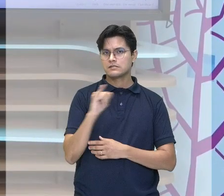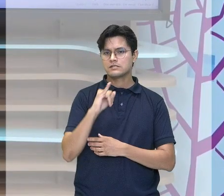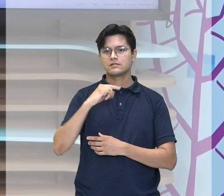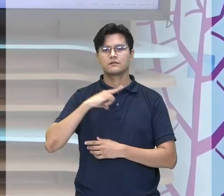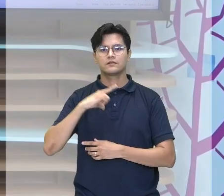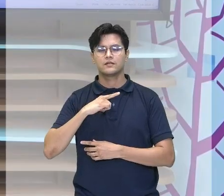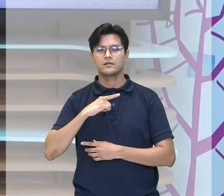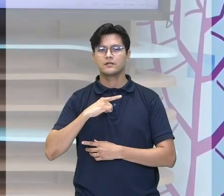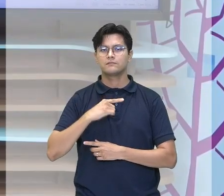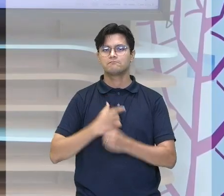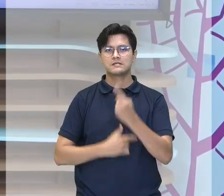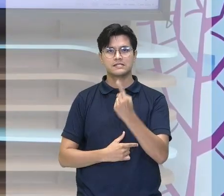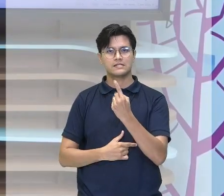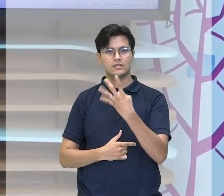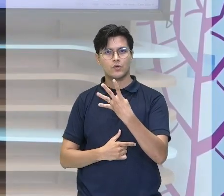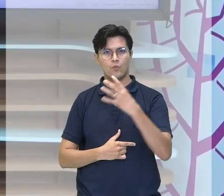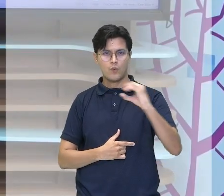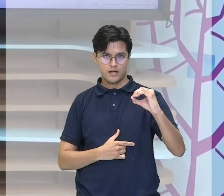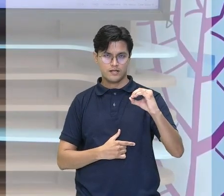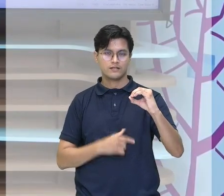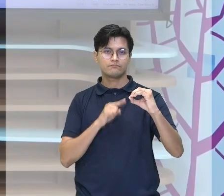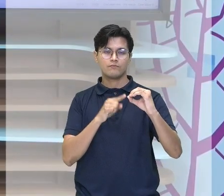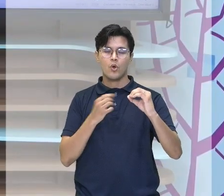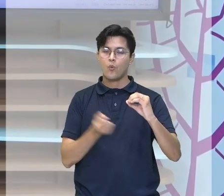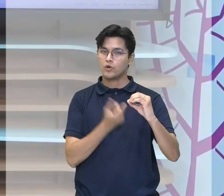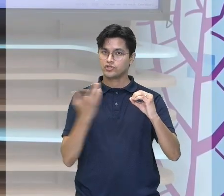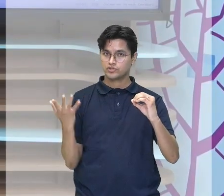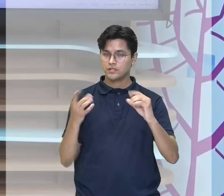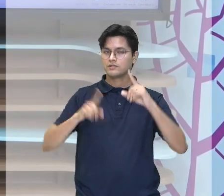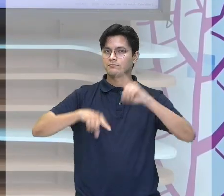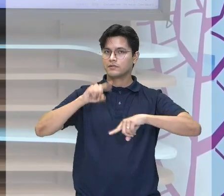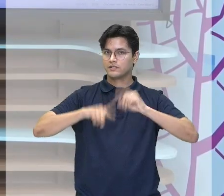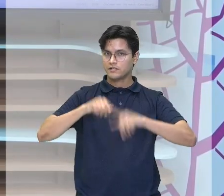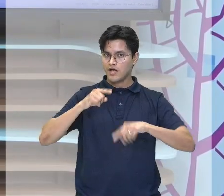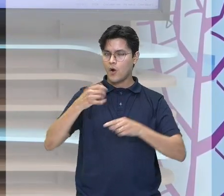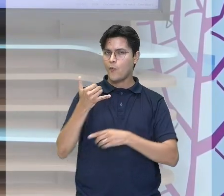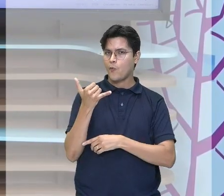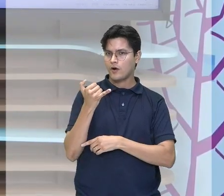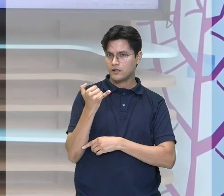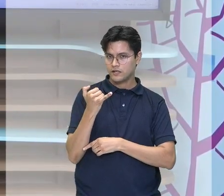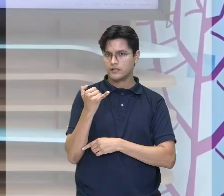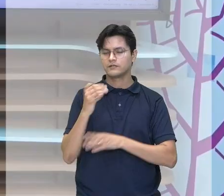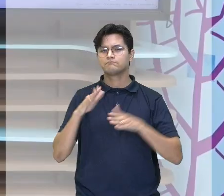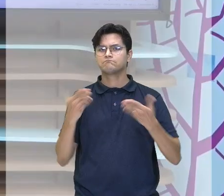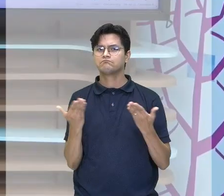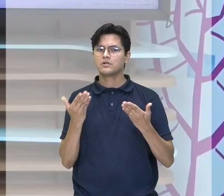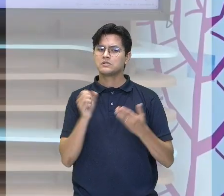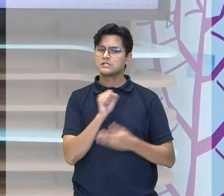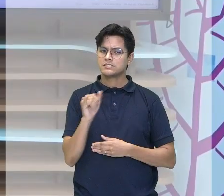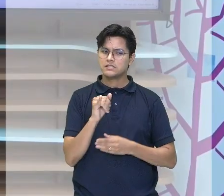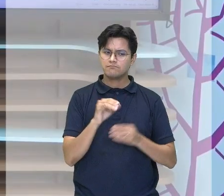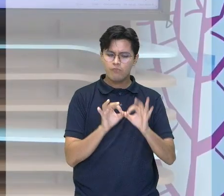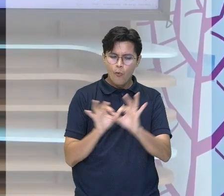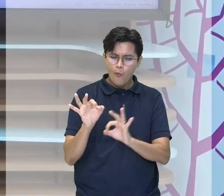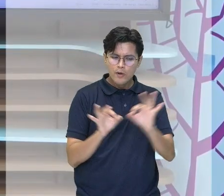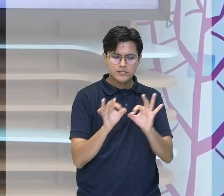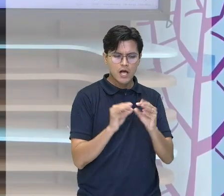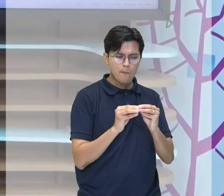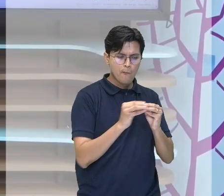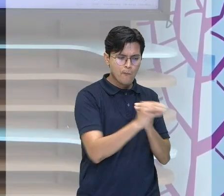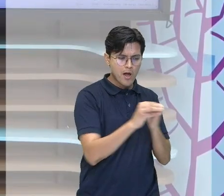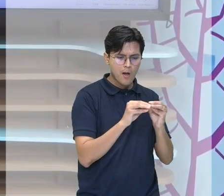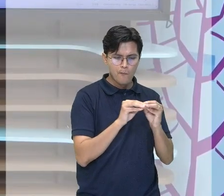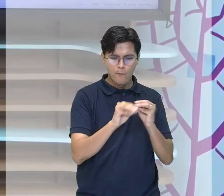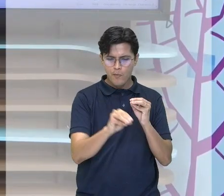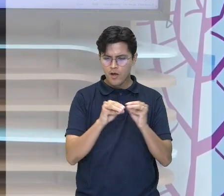de itens. Ok, pessoal? Que é os nossos marcadores de texto. Então, se eu separar ali 4 em cada bloquinho, vai